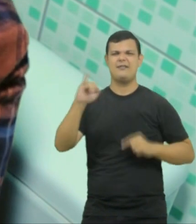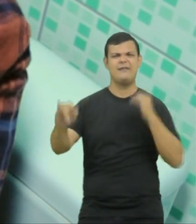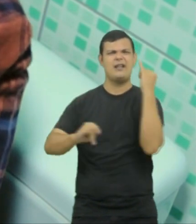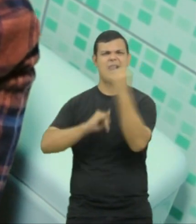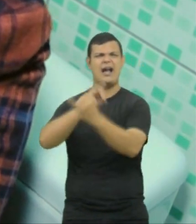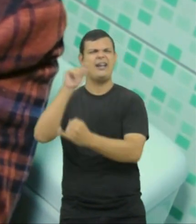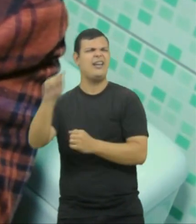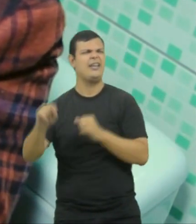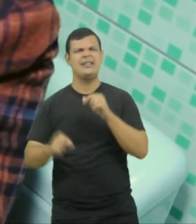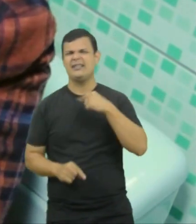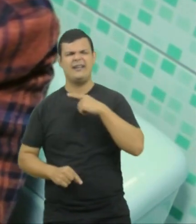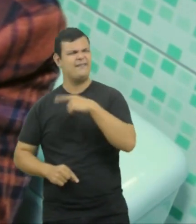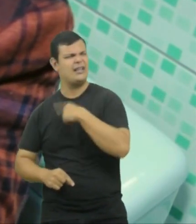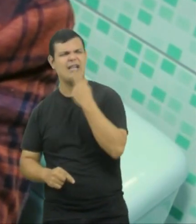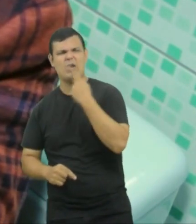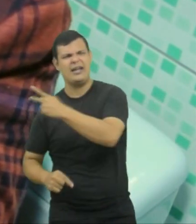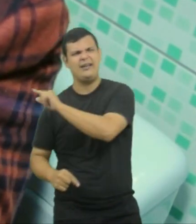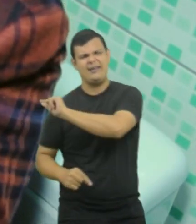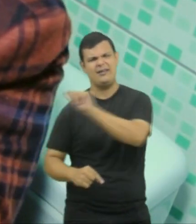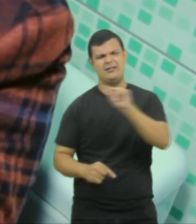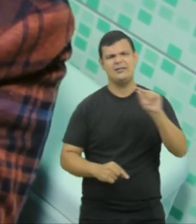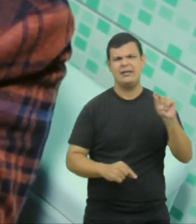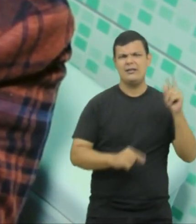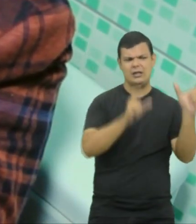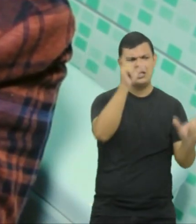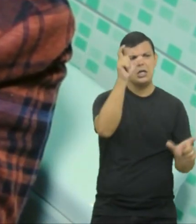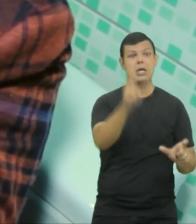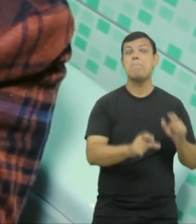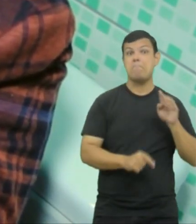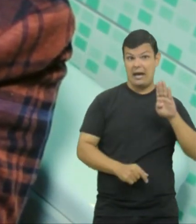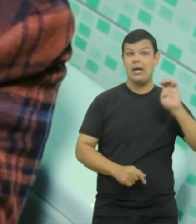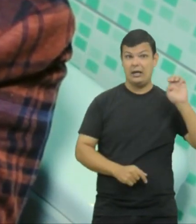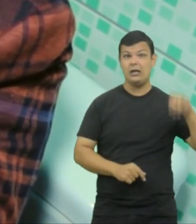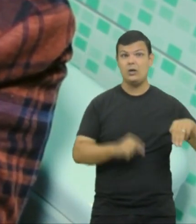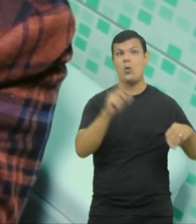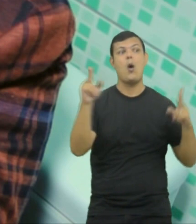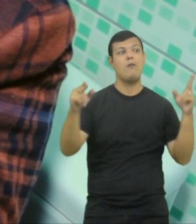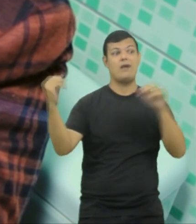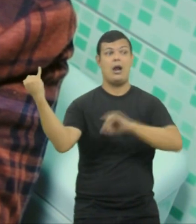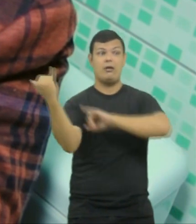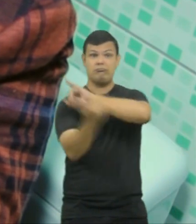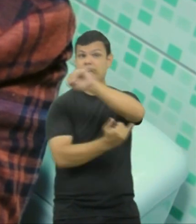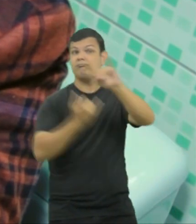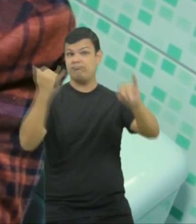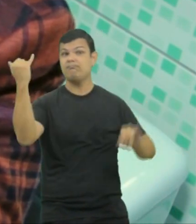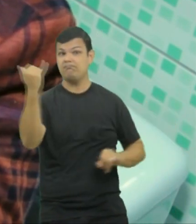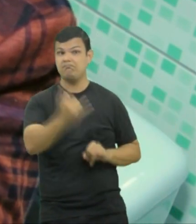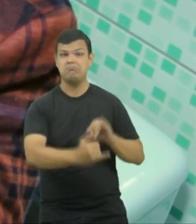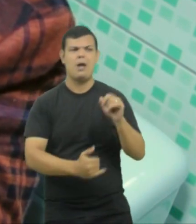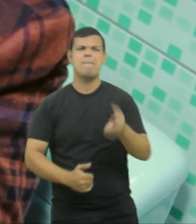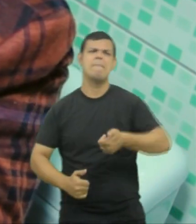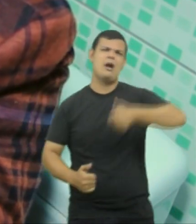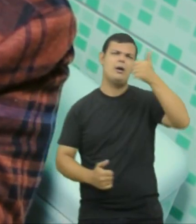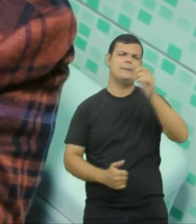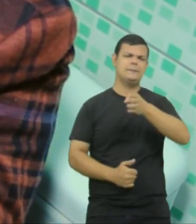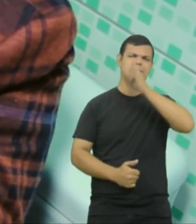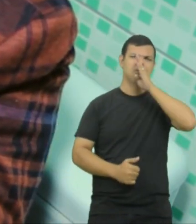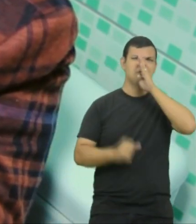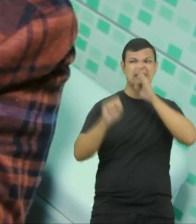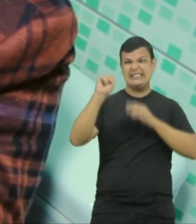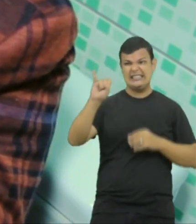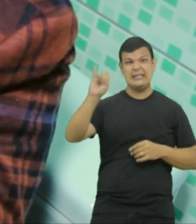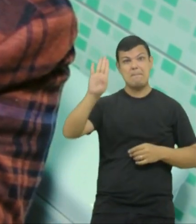me enterrando, eu vou te acusando e não vou enxergando Deus. Vou parecendo cada vez mais com